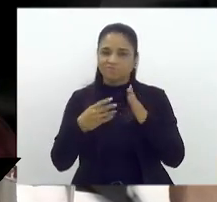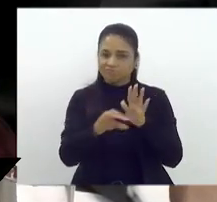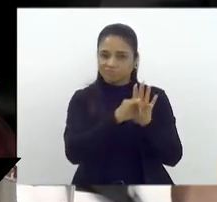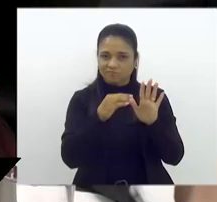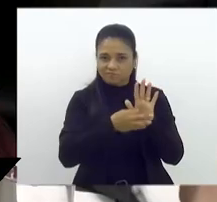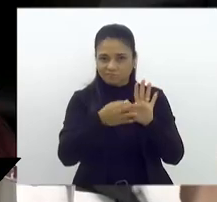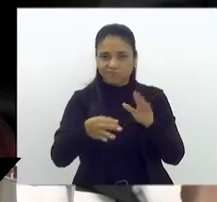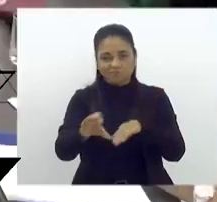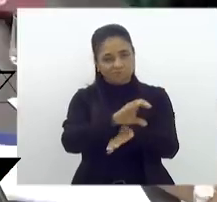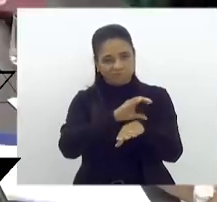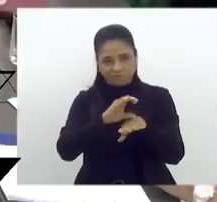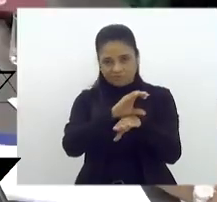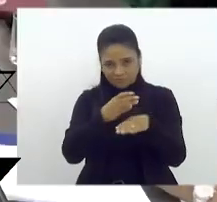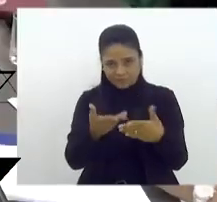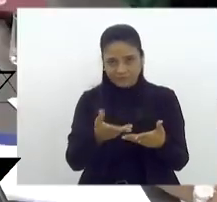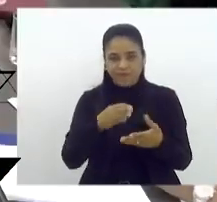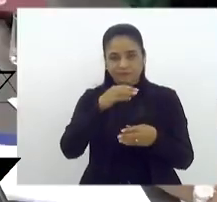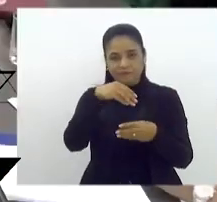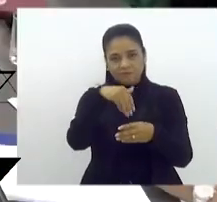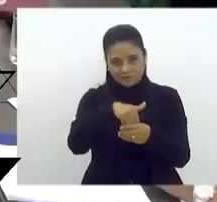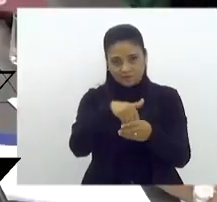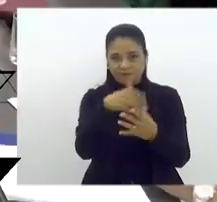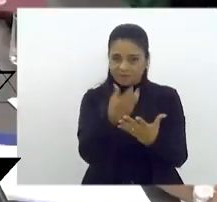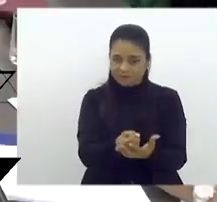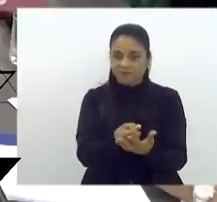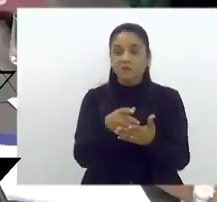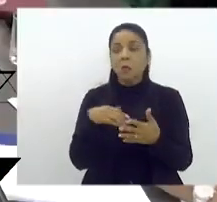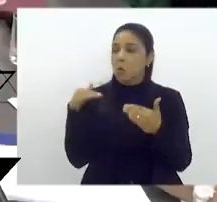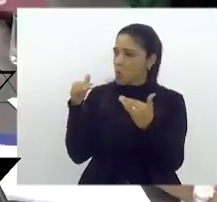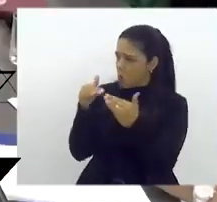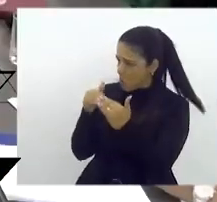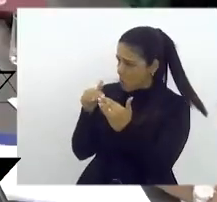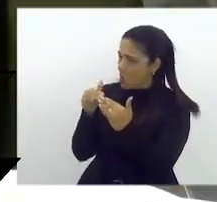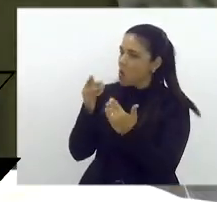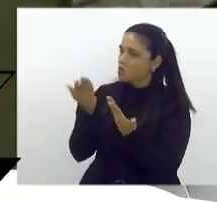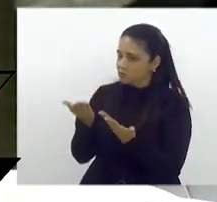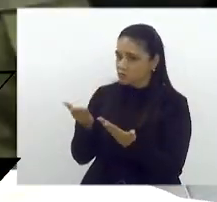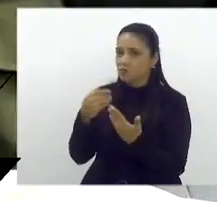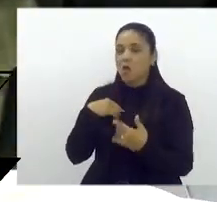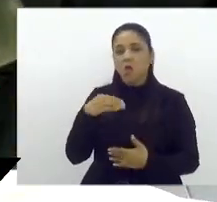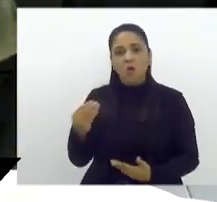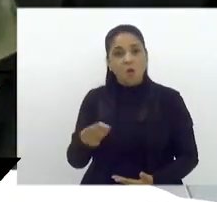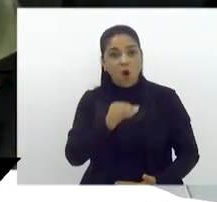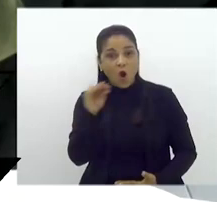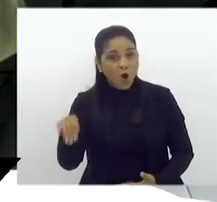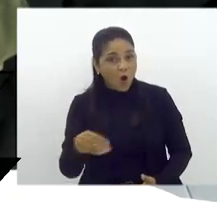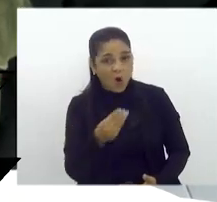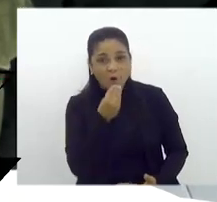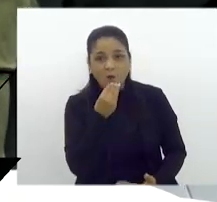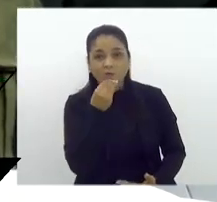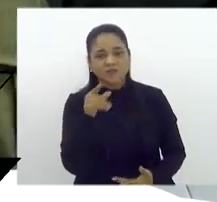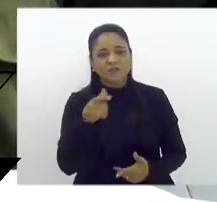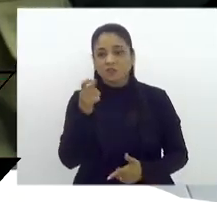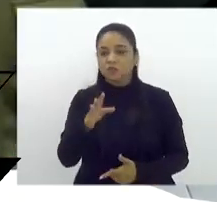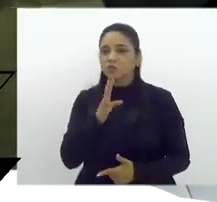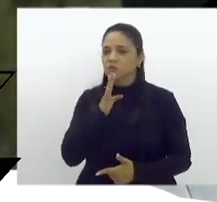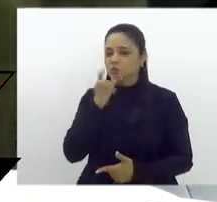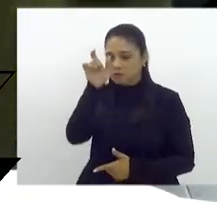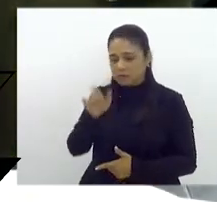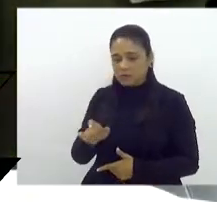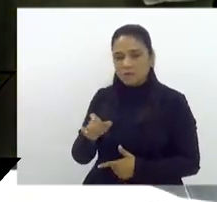pela constitucionalidade. Concordo com Vossa Excelência. Tive a oportunidade de conhecê-lo pessoalmente nas